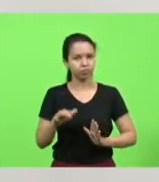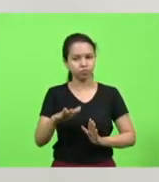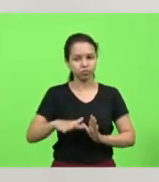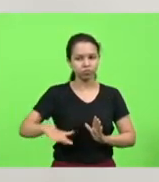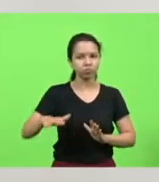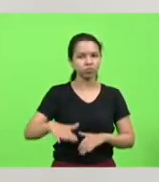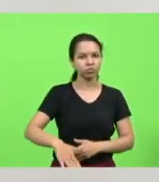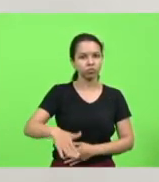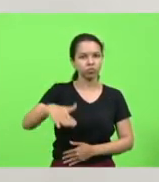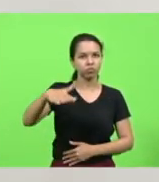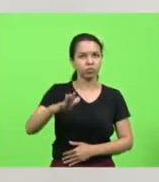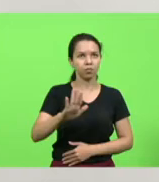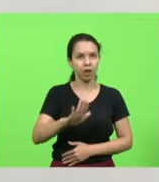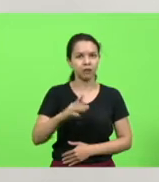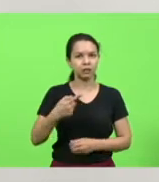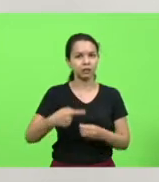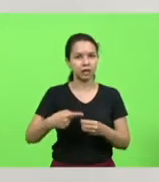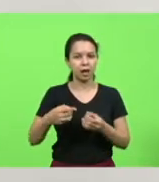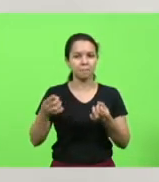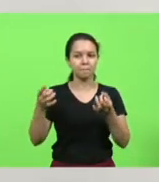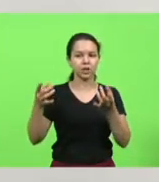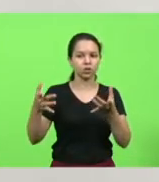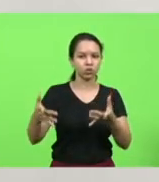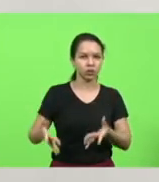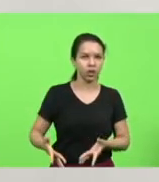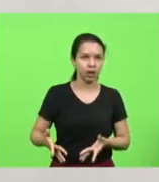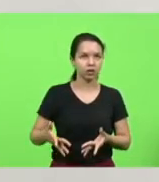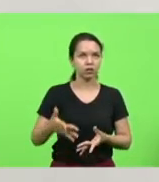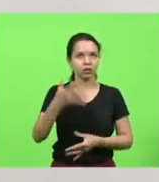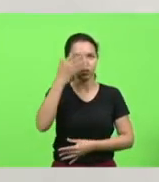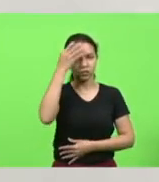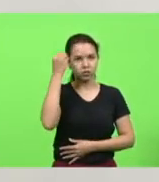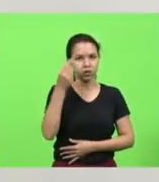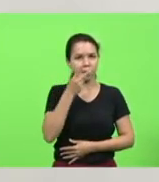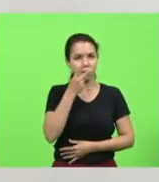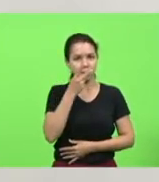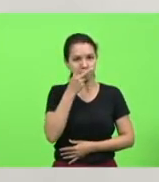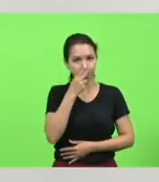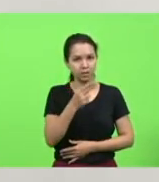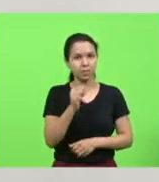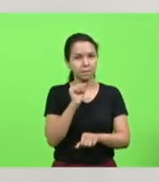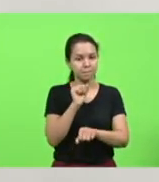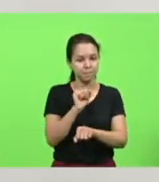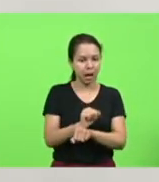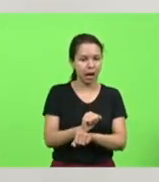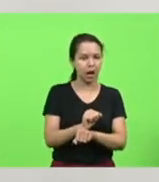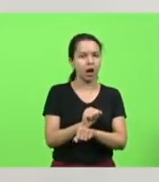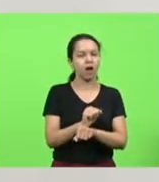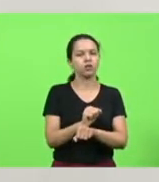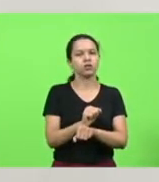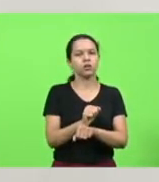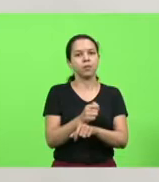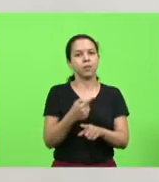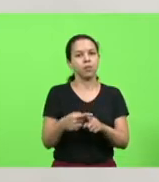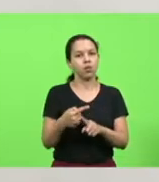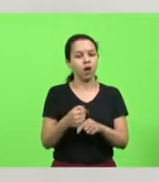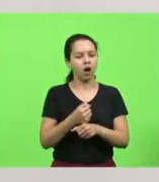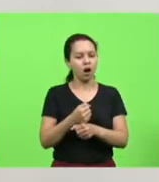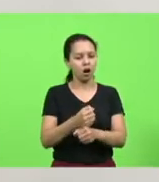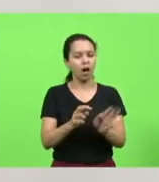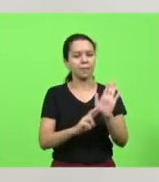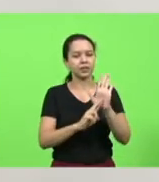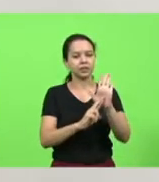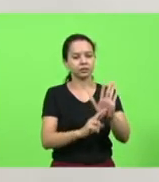cidade abandonada, esquecida, que ficou parada no tempo por muitos anos, sem representatividade. E